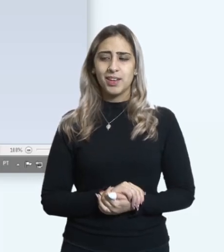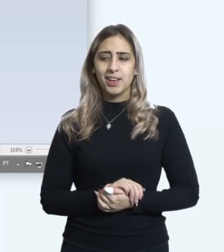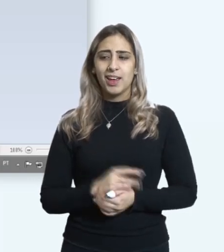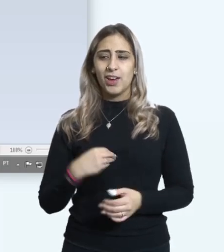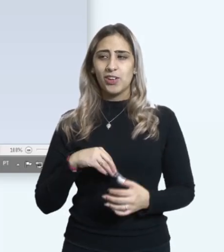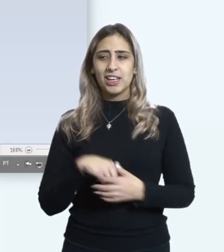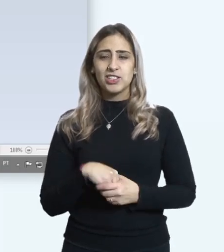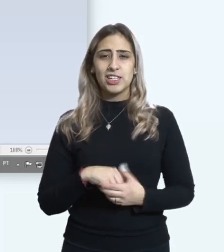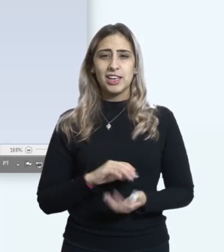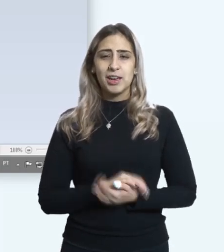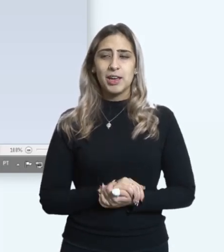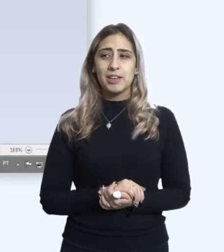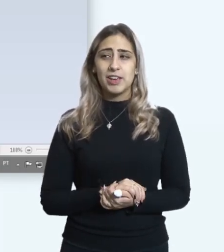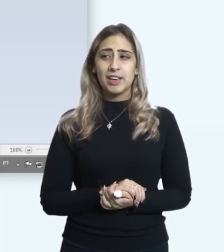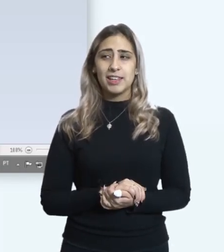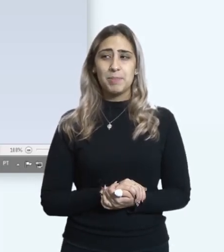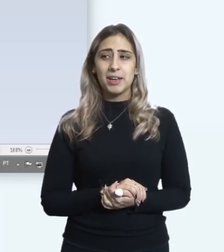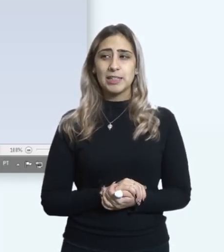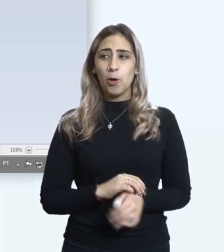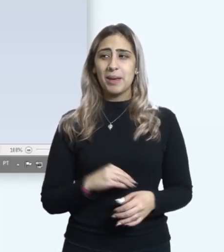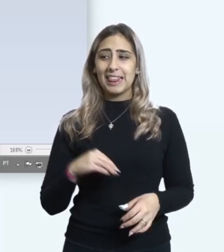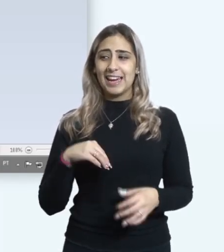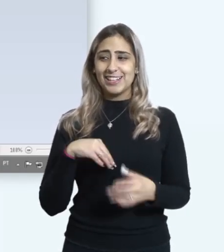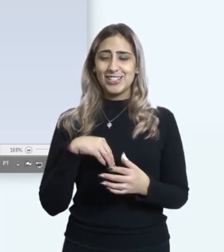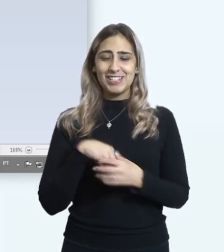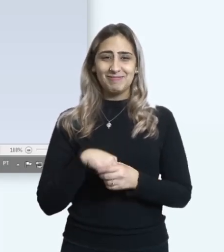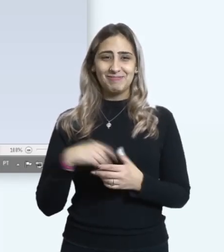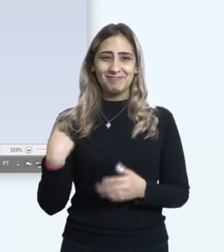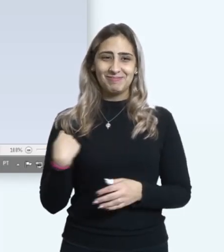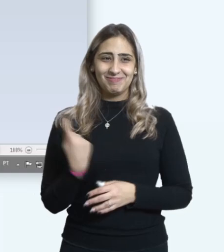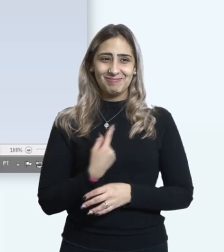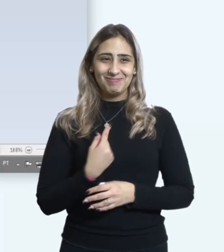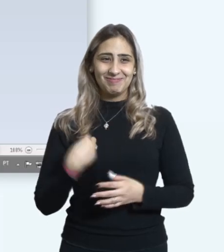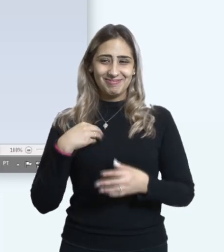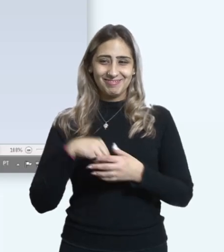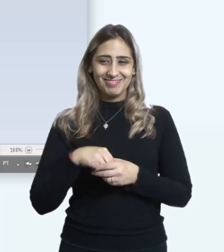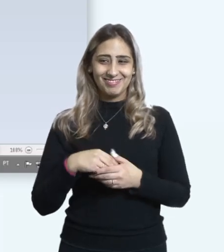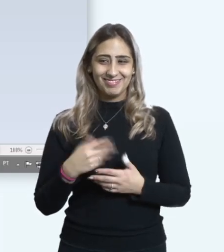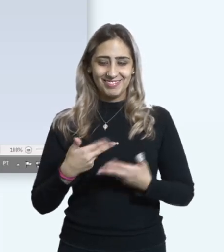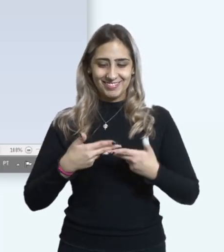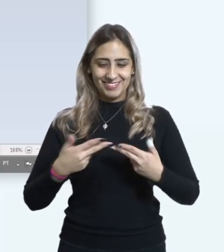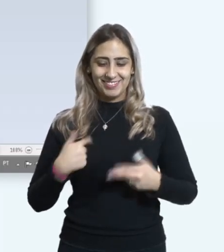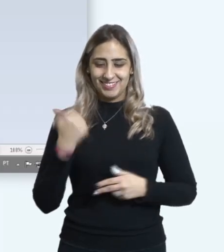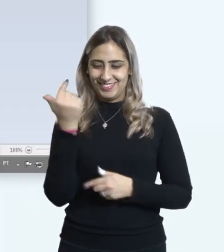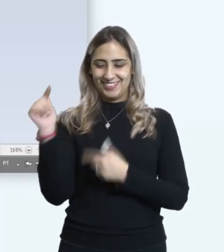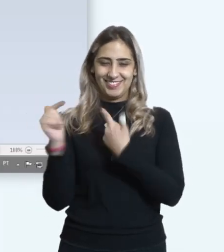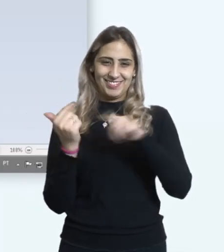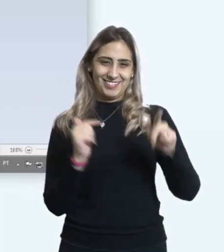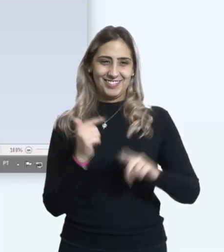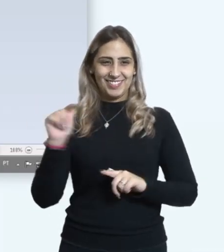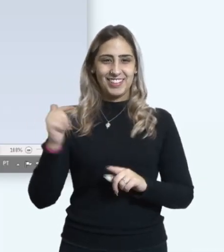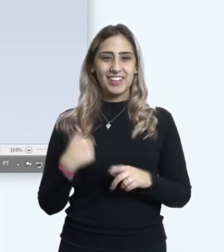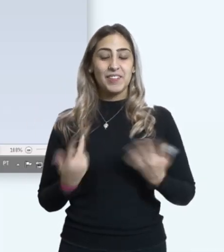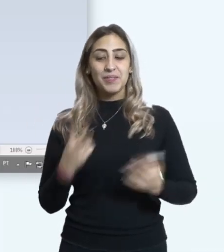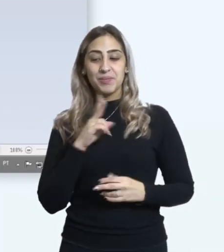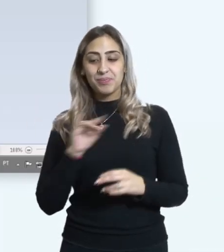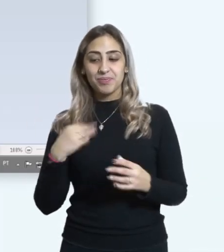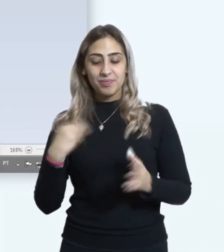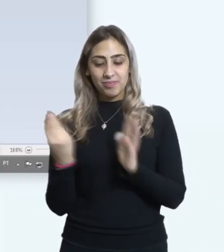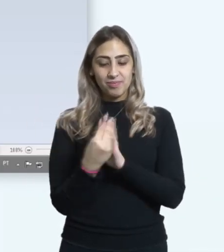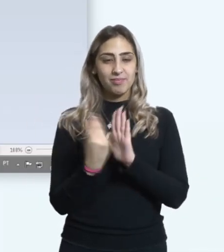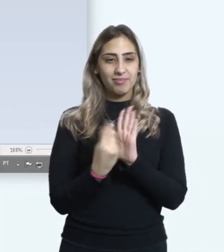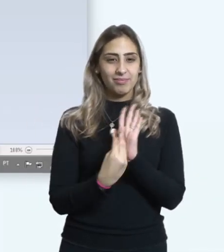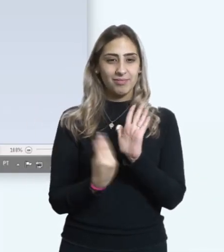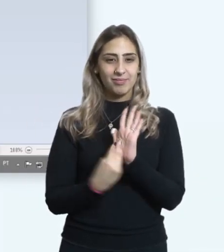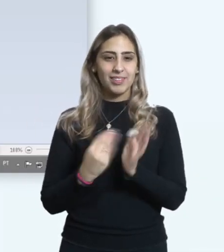vem inserindo de novo. Então, a gente abre uma caixa de letras e vai